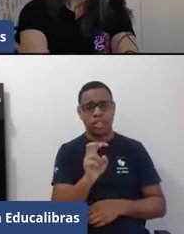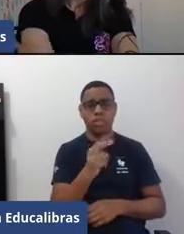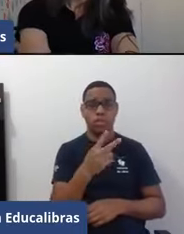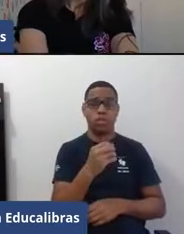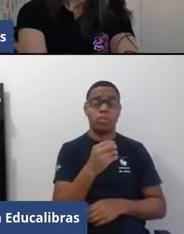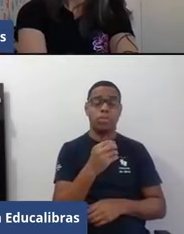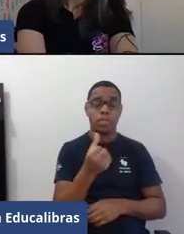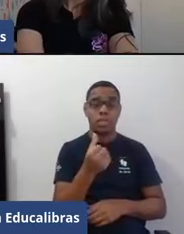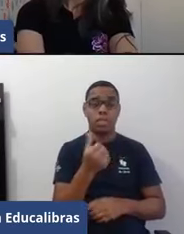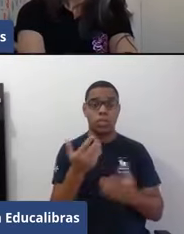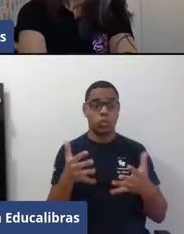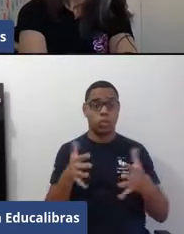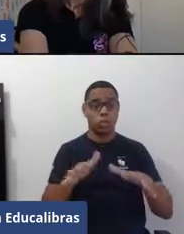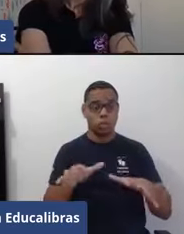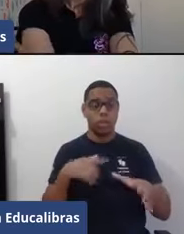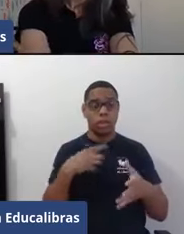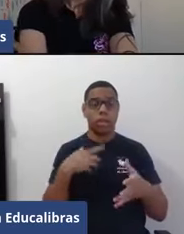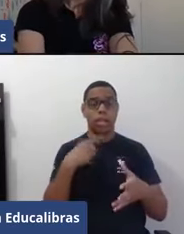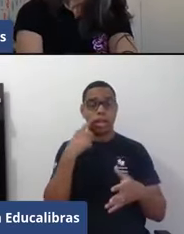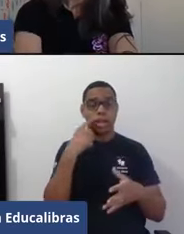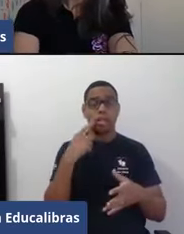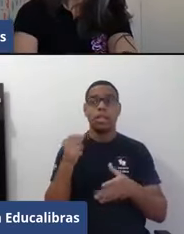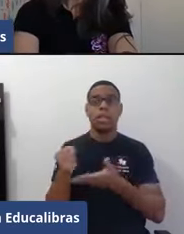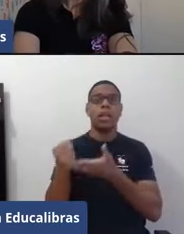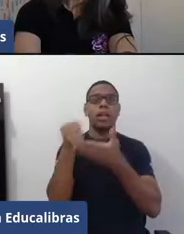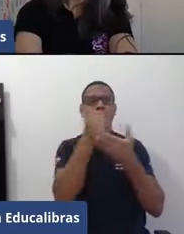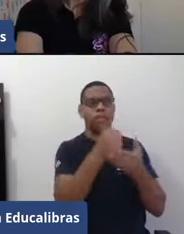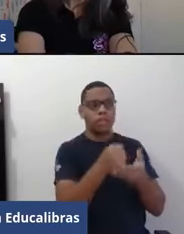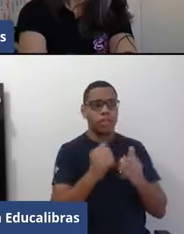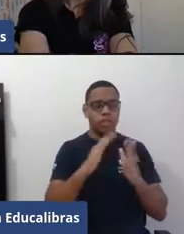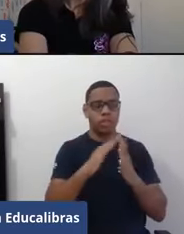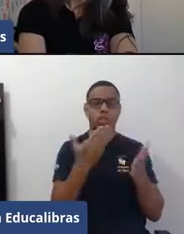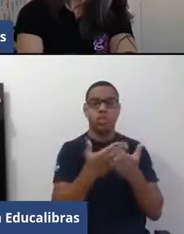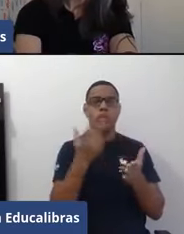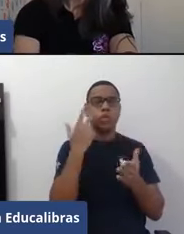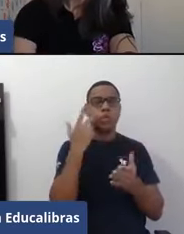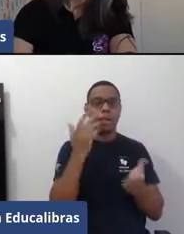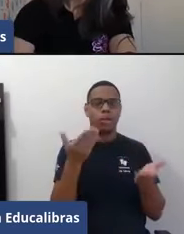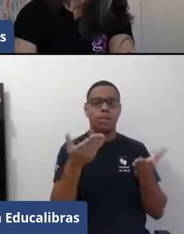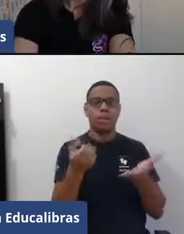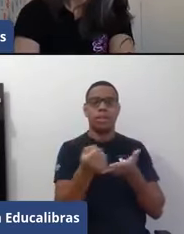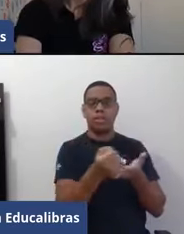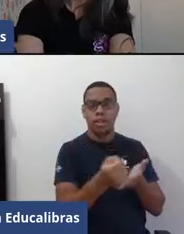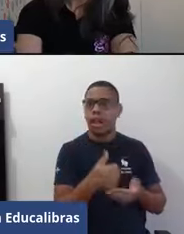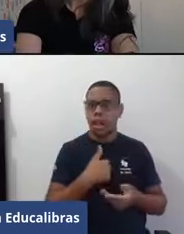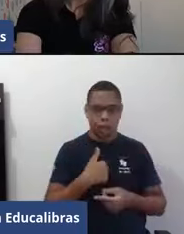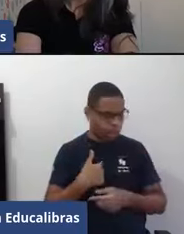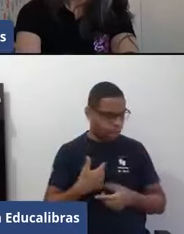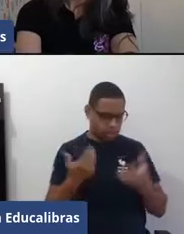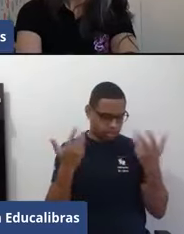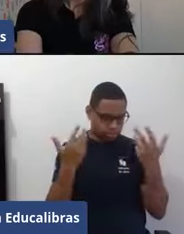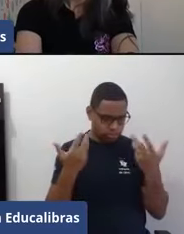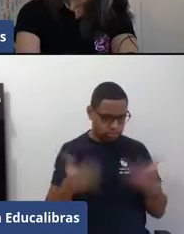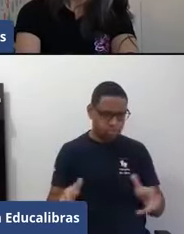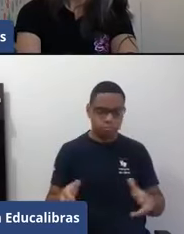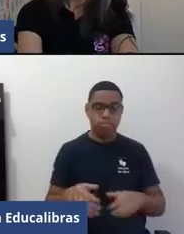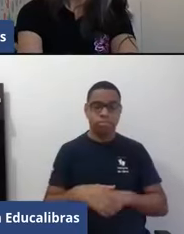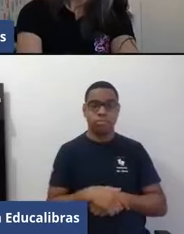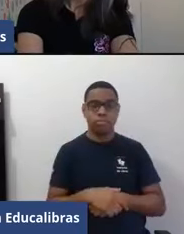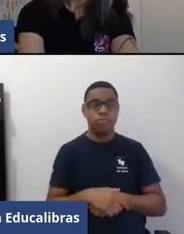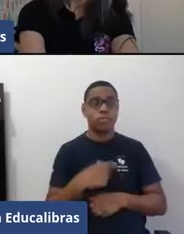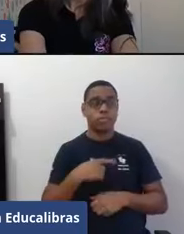inclusão, eles queriam que eu tirasse a Larissa da RIMSA para colocar numa escola regular. Foi onde eu enfrentei uma